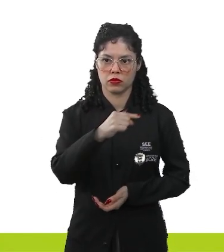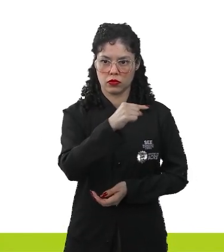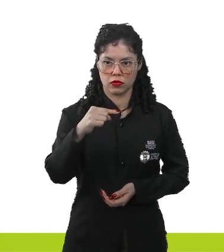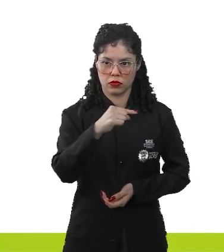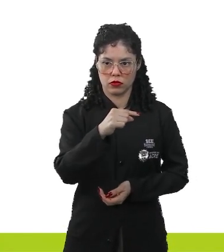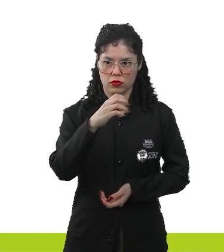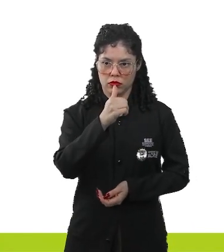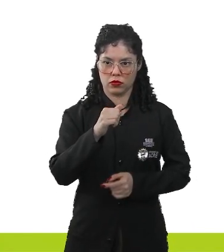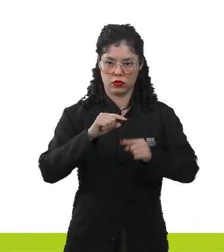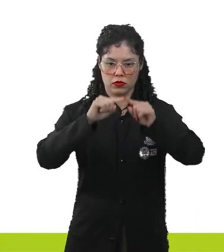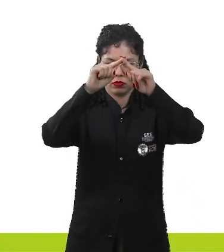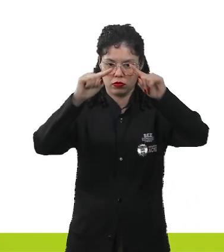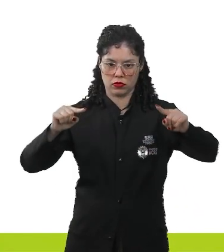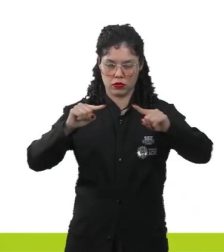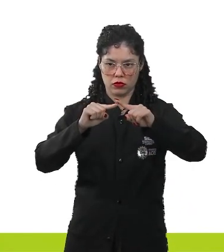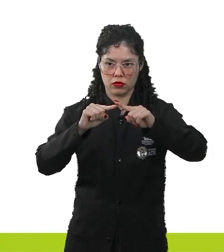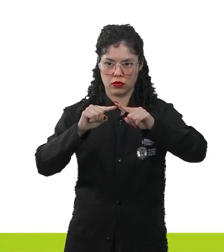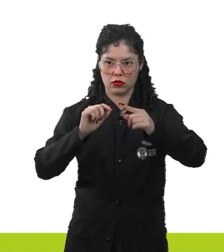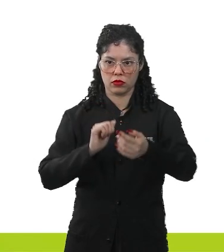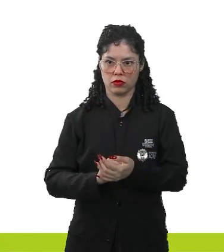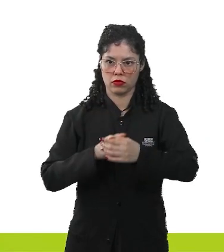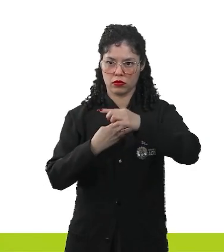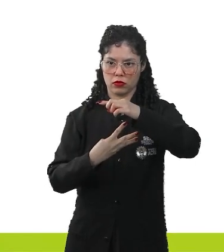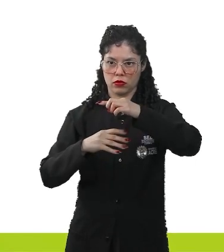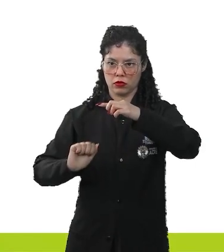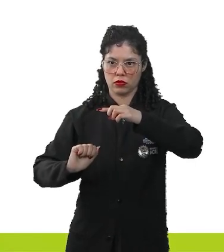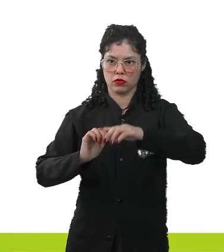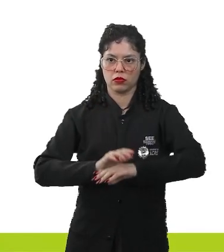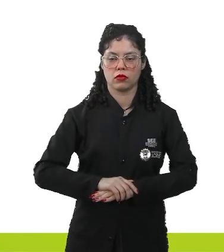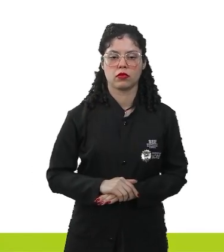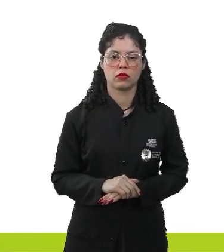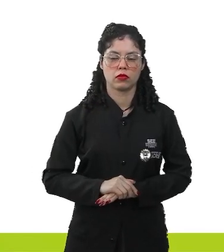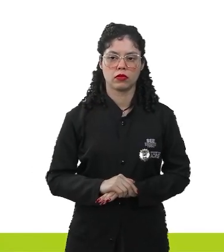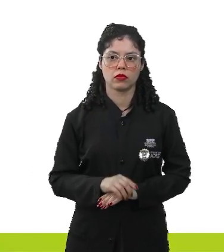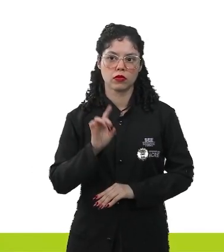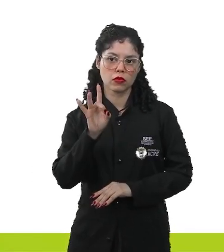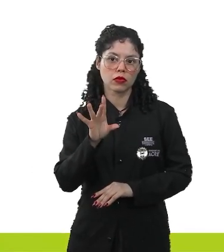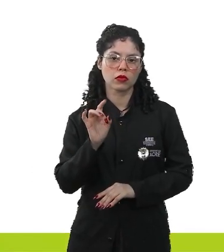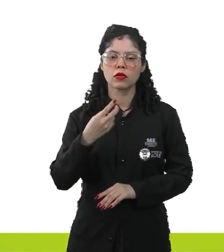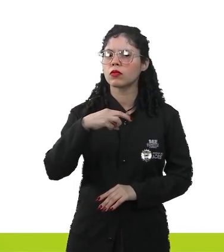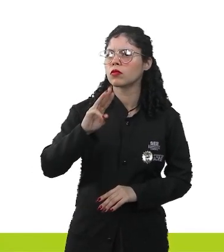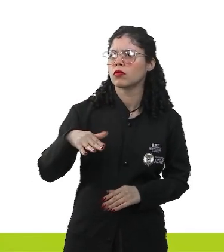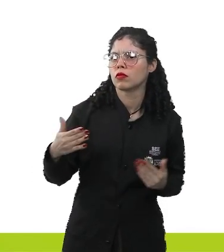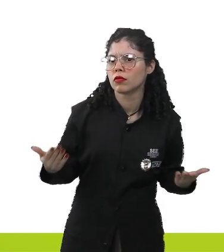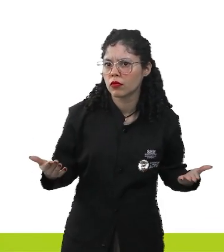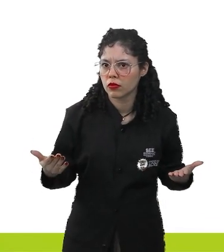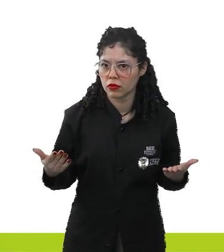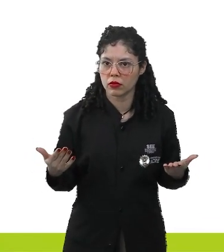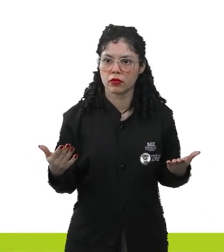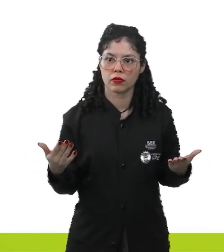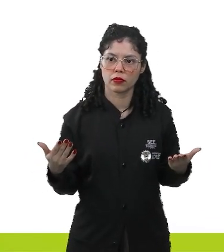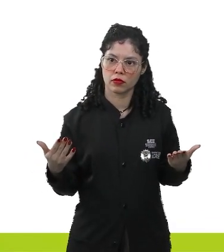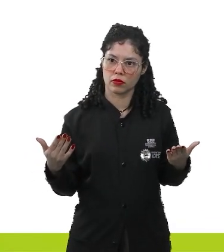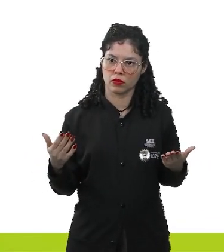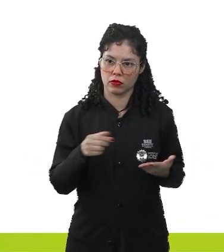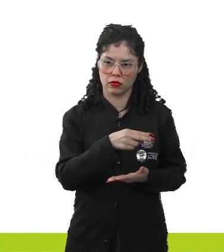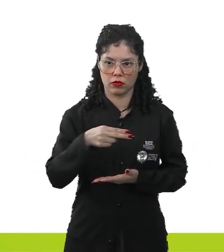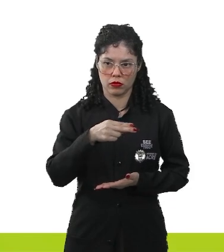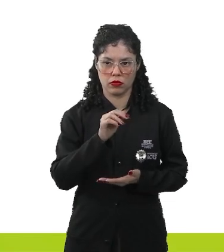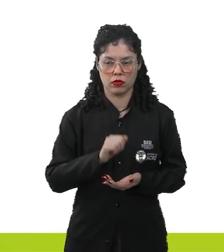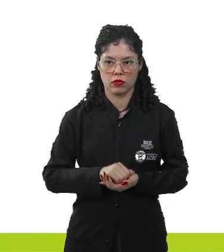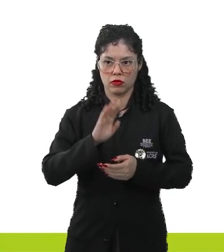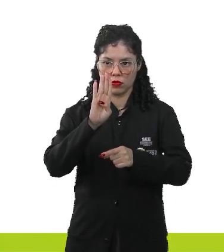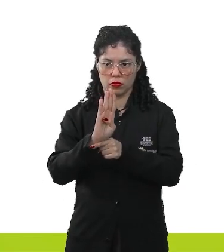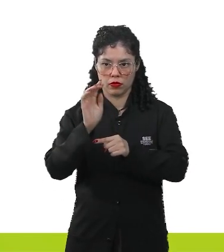menos delta sobre 4a. Só que quem é delta? Delta é igual a b